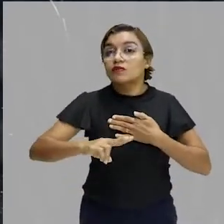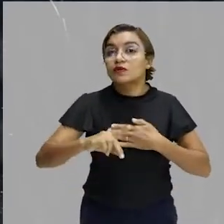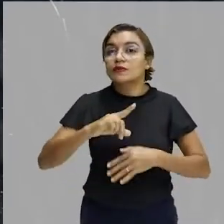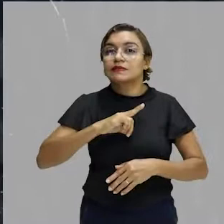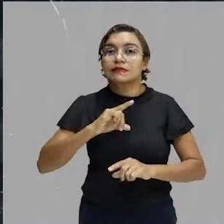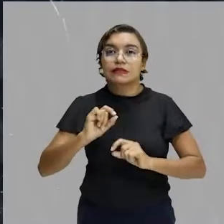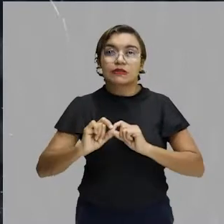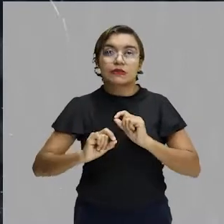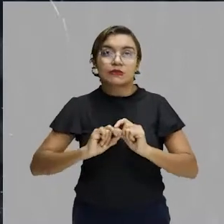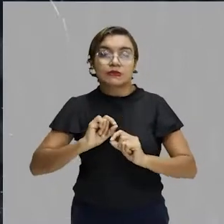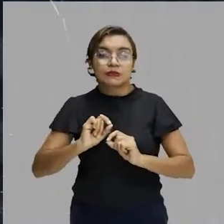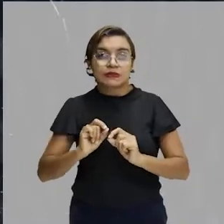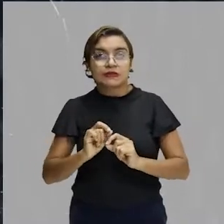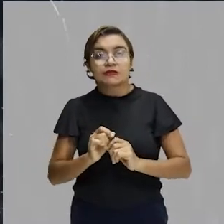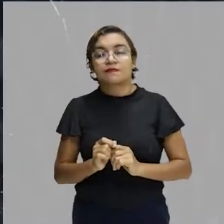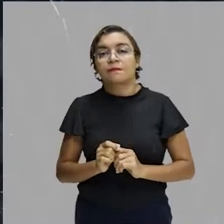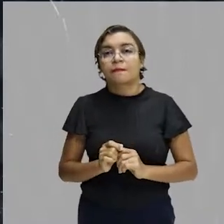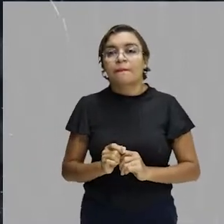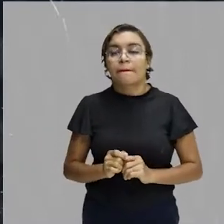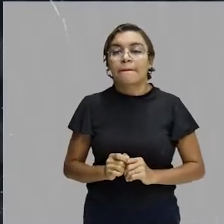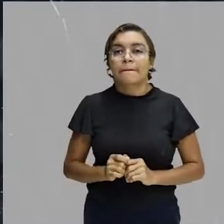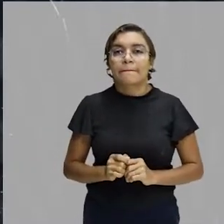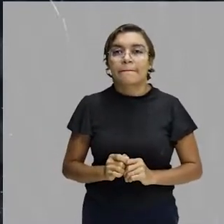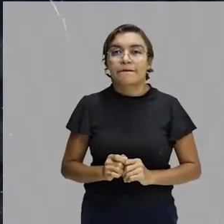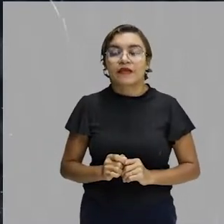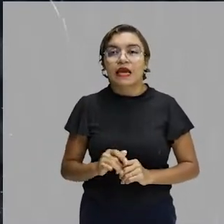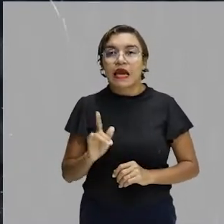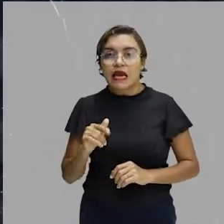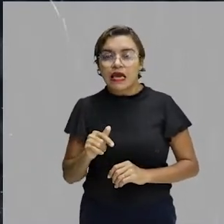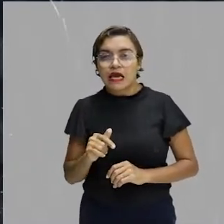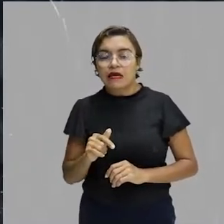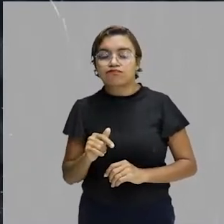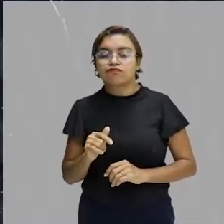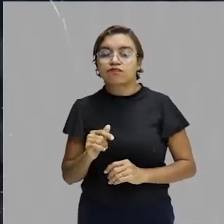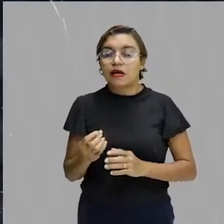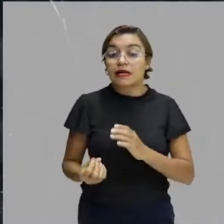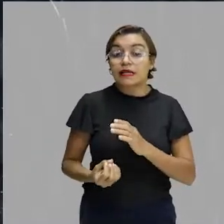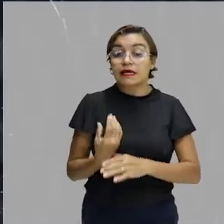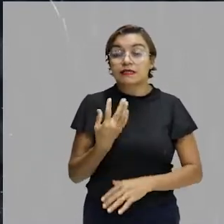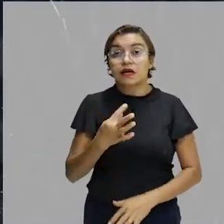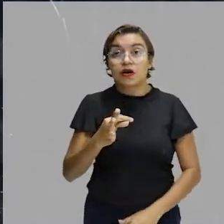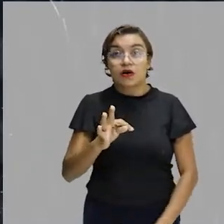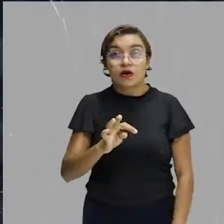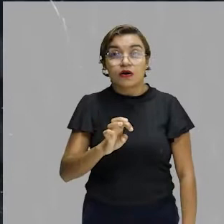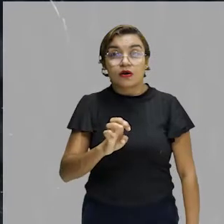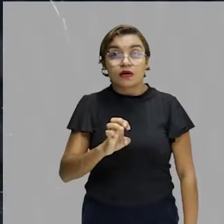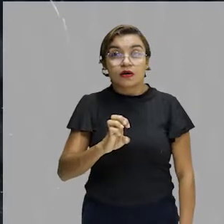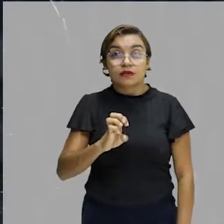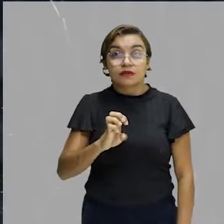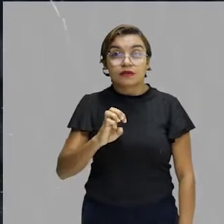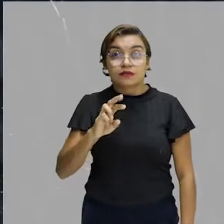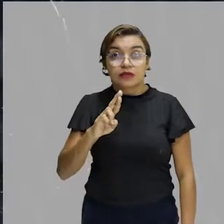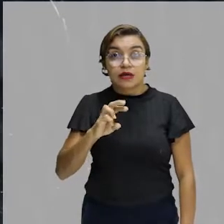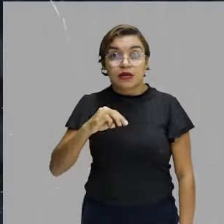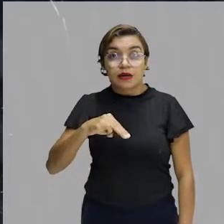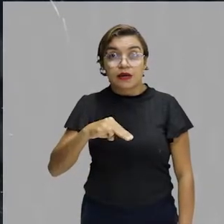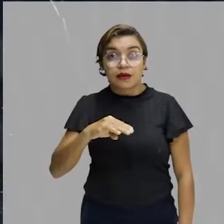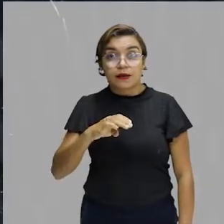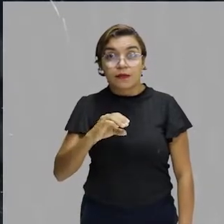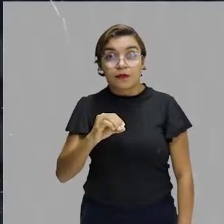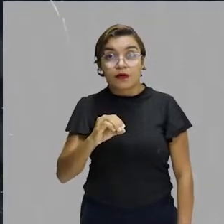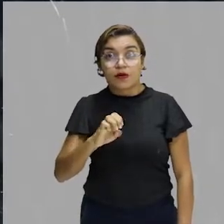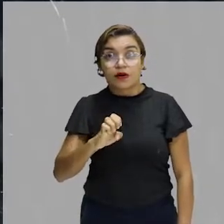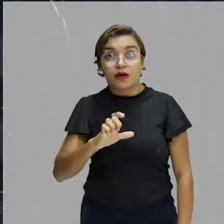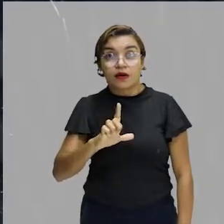temos o acionamento das chamadas termoelétricas, que são usinas de geração de energia baseadas em